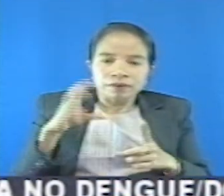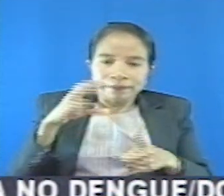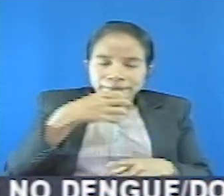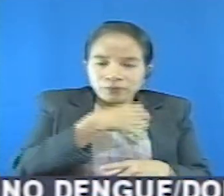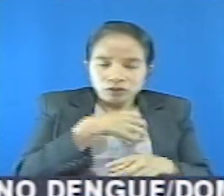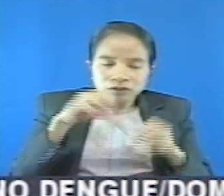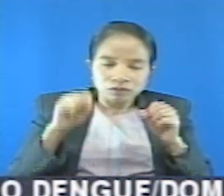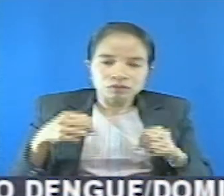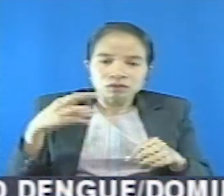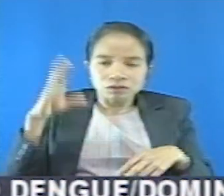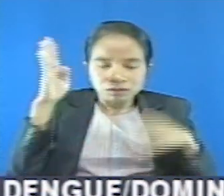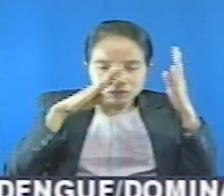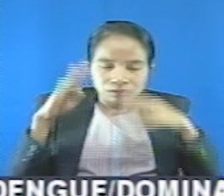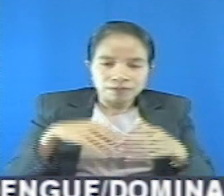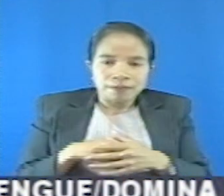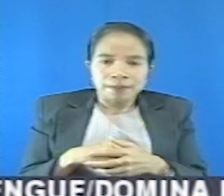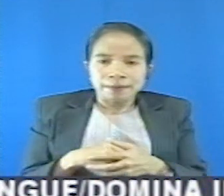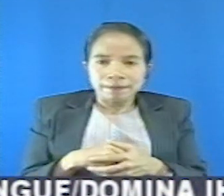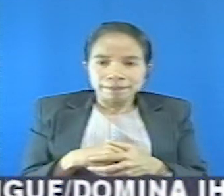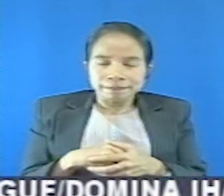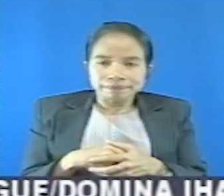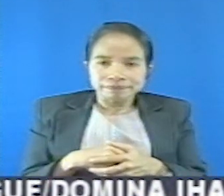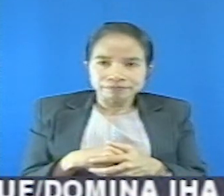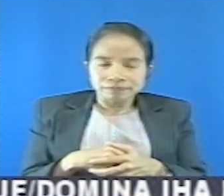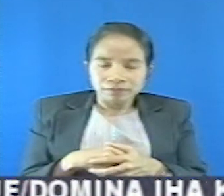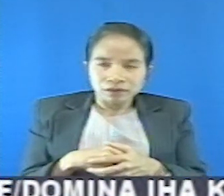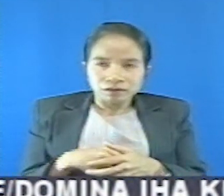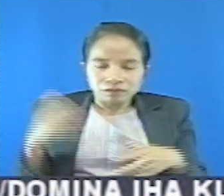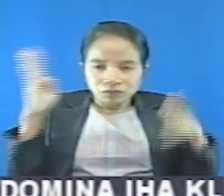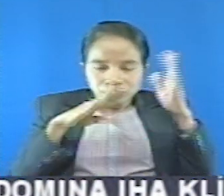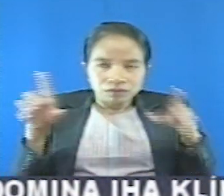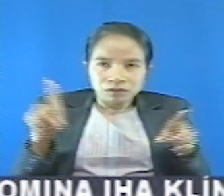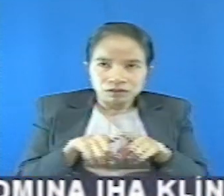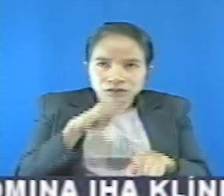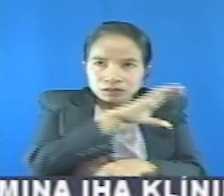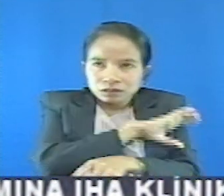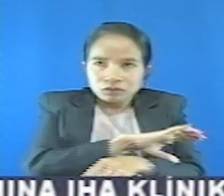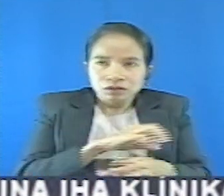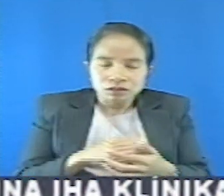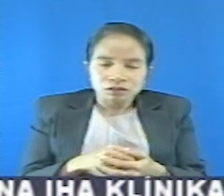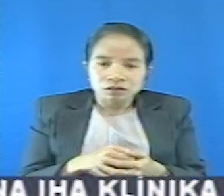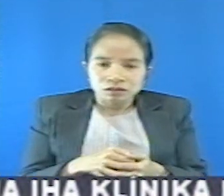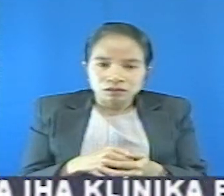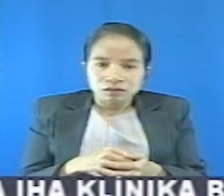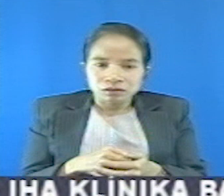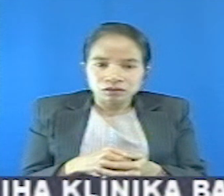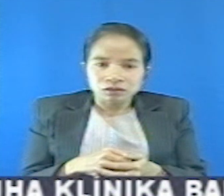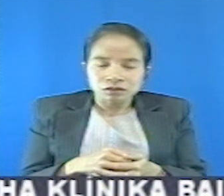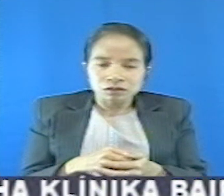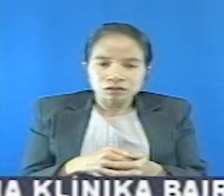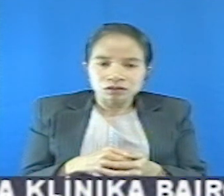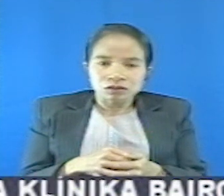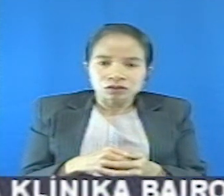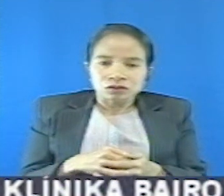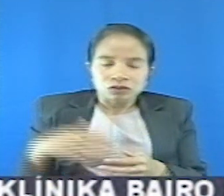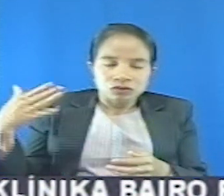ba joven sirane, o parte polícia o rebele buka solução ba problema ne. Saya no problema hasane, segurança no outro